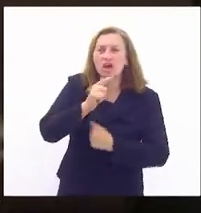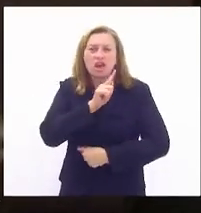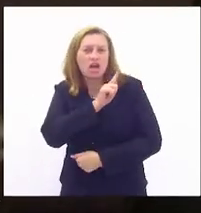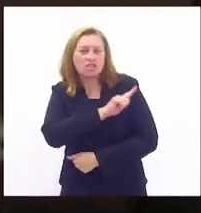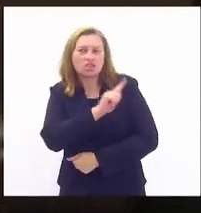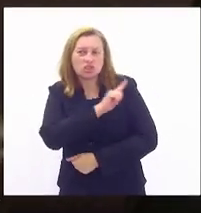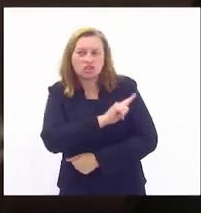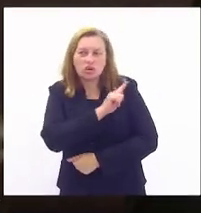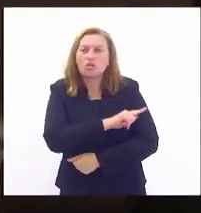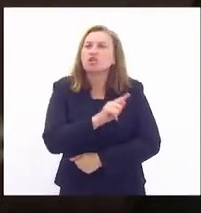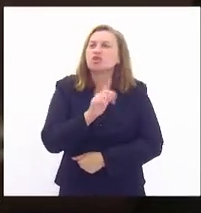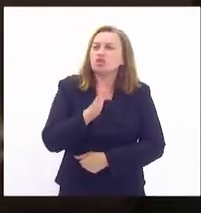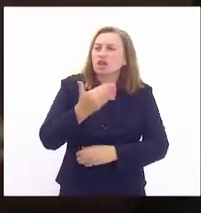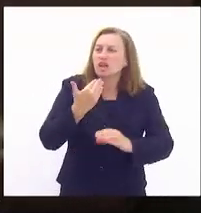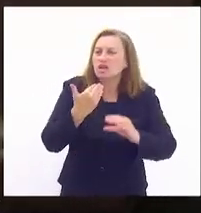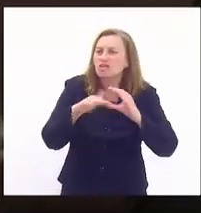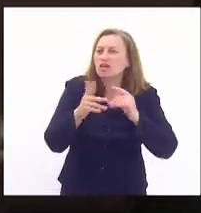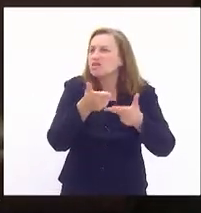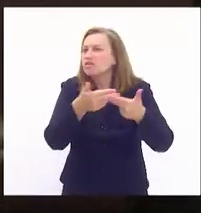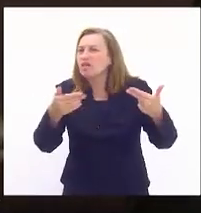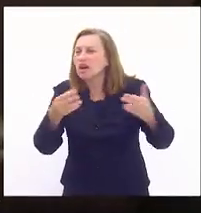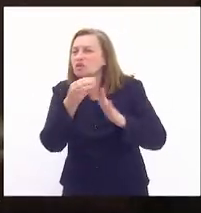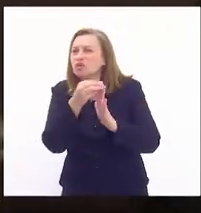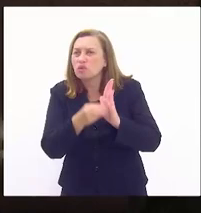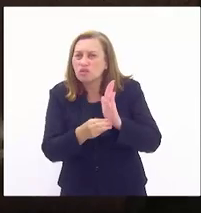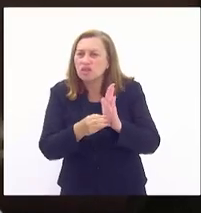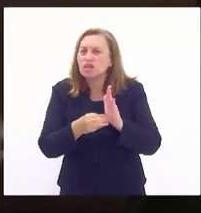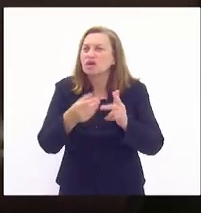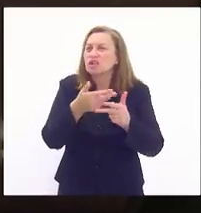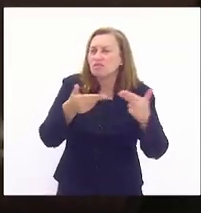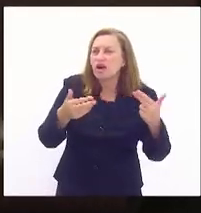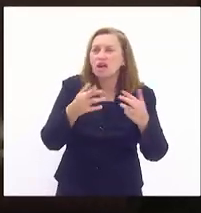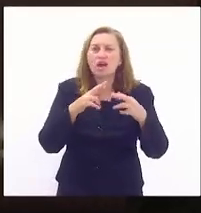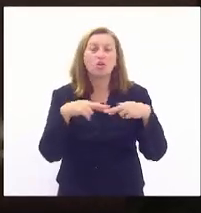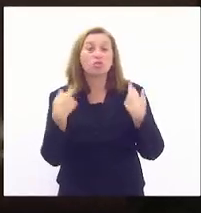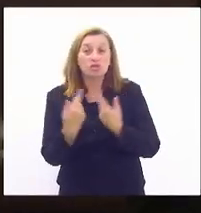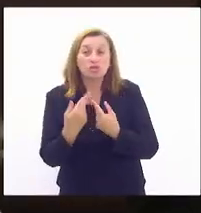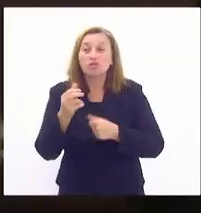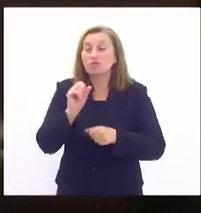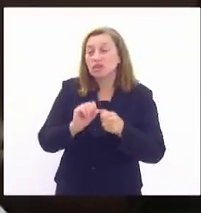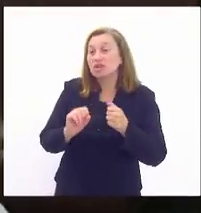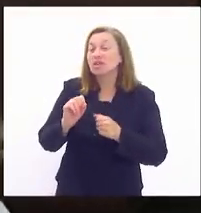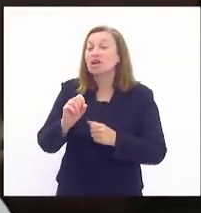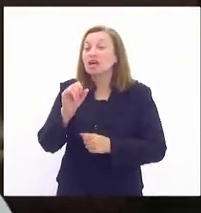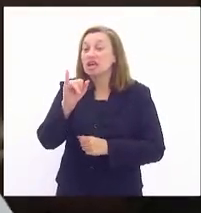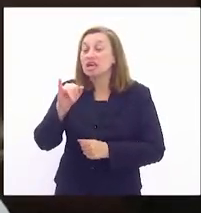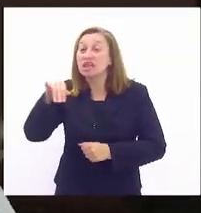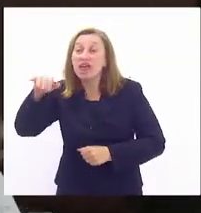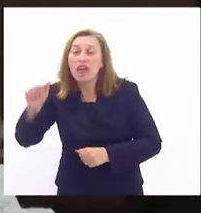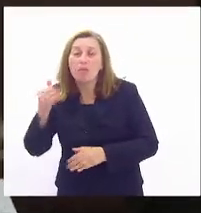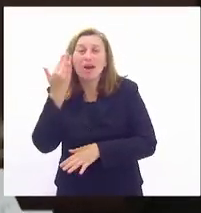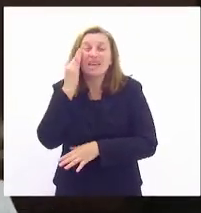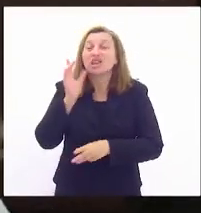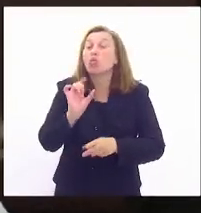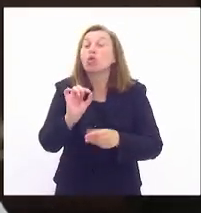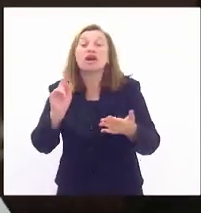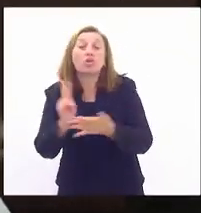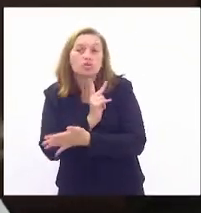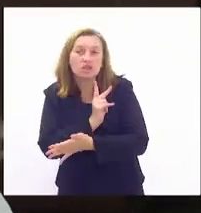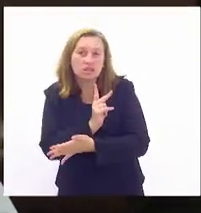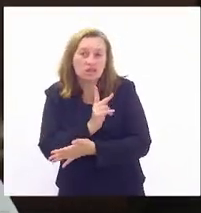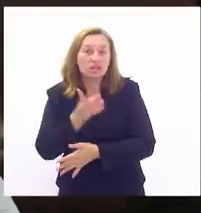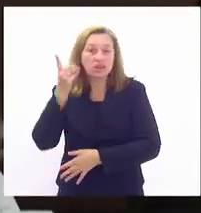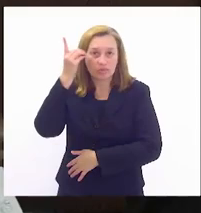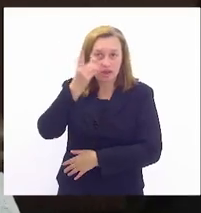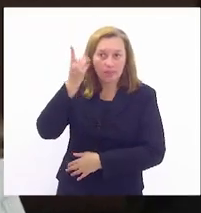nós já mandamos vários ofícios, já fizemos várias reuniões, inclusive com o INEA, para a gente entender o que estava acontecendo,